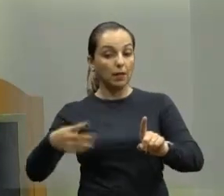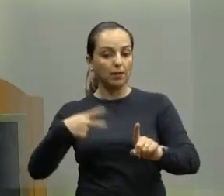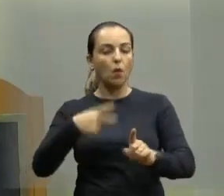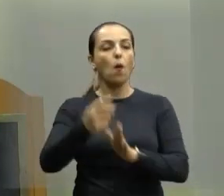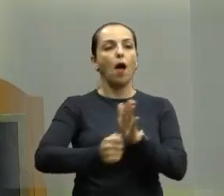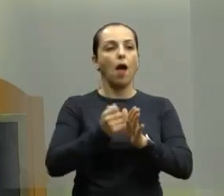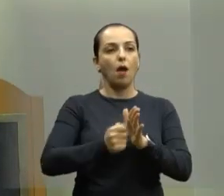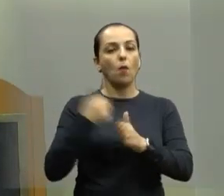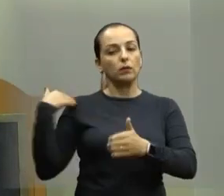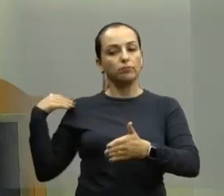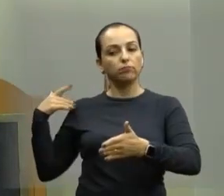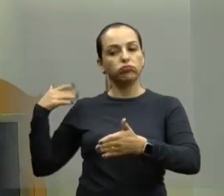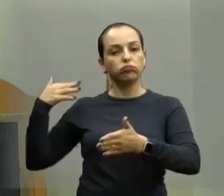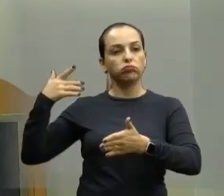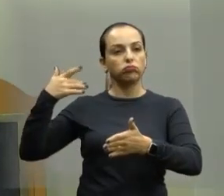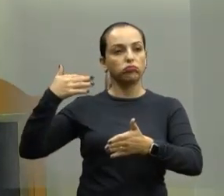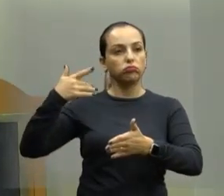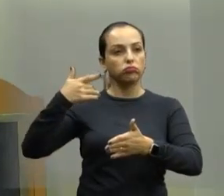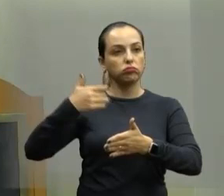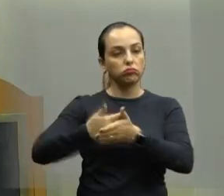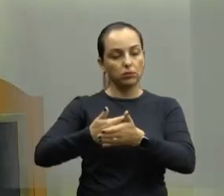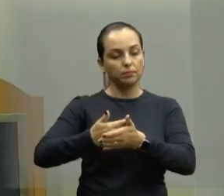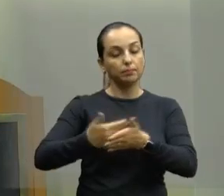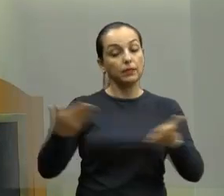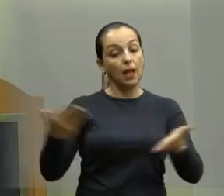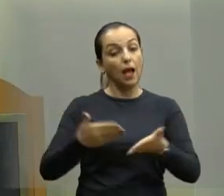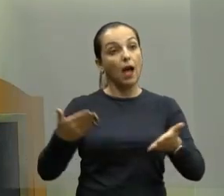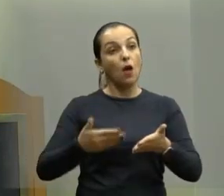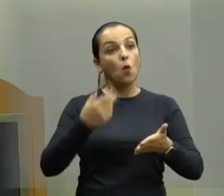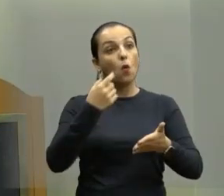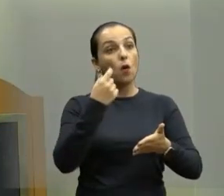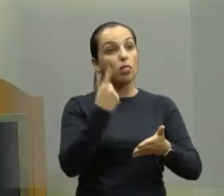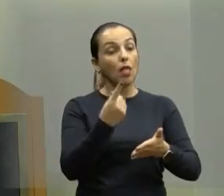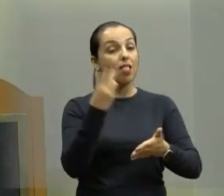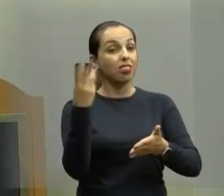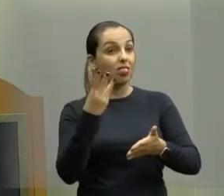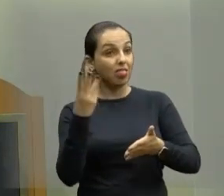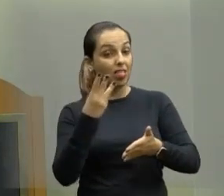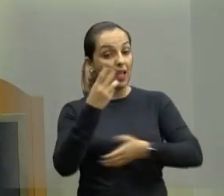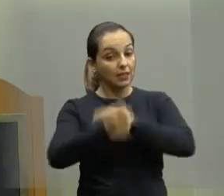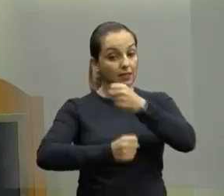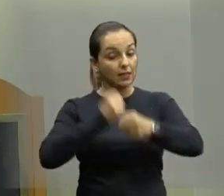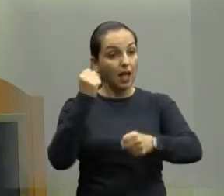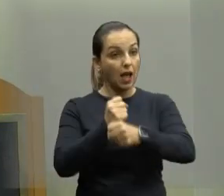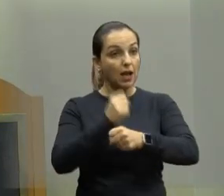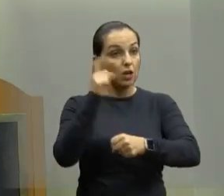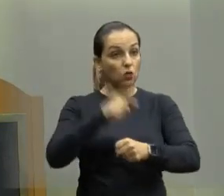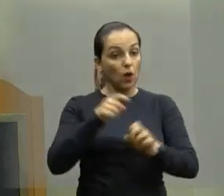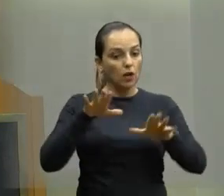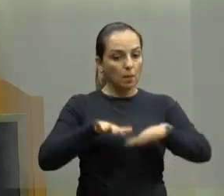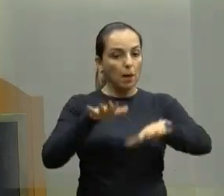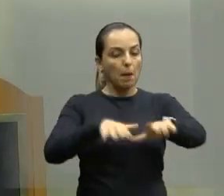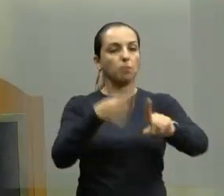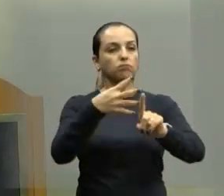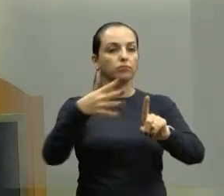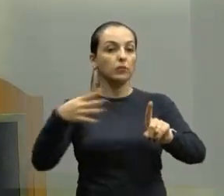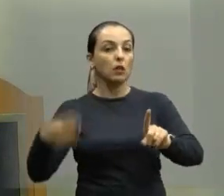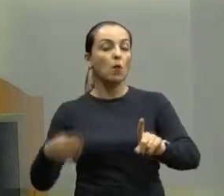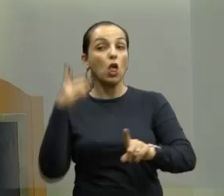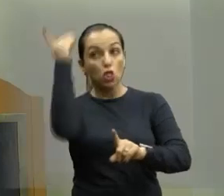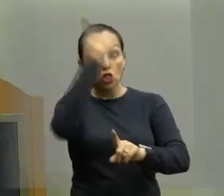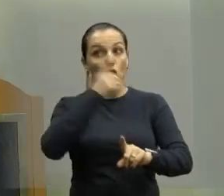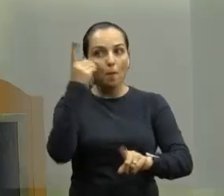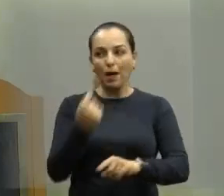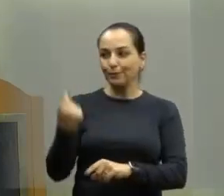então nós viemos realizando nossas edições e chegamos a nossa décima terceira edição da parada do orgulho LGBT que é mais que aconteceu domingo